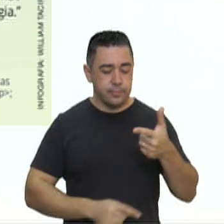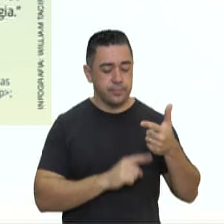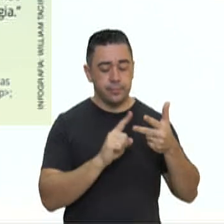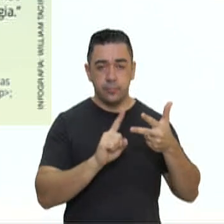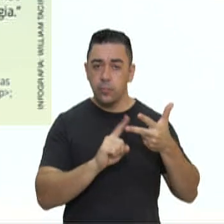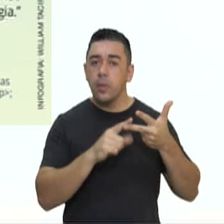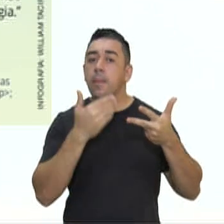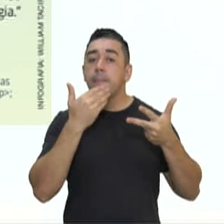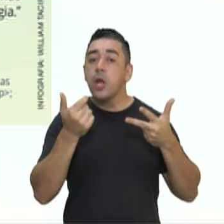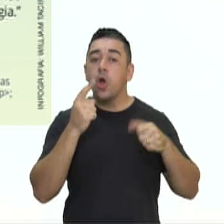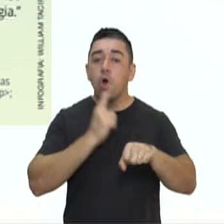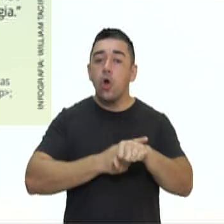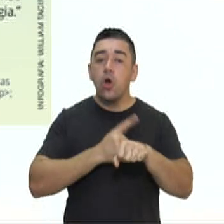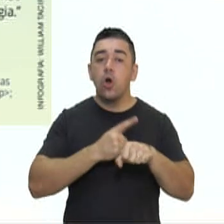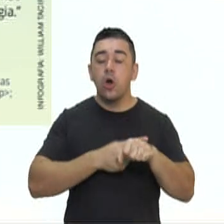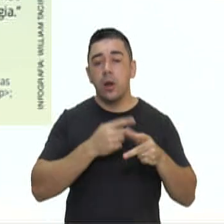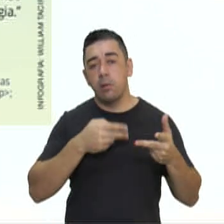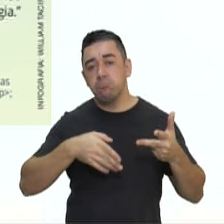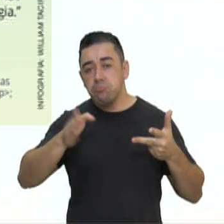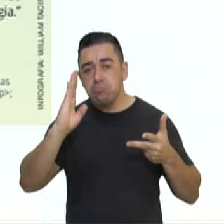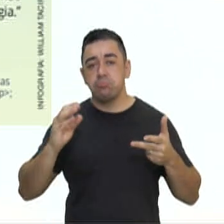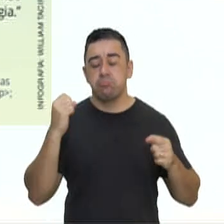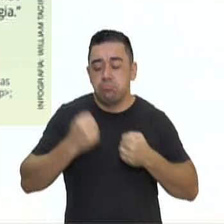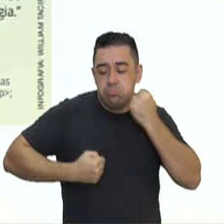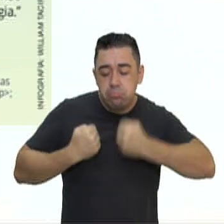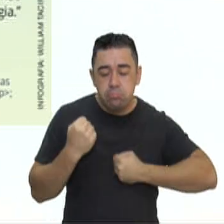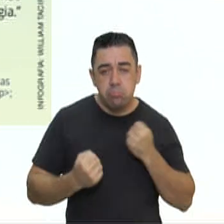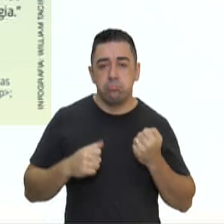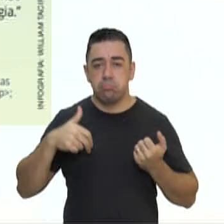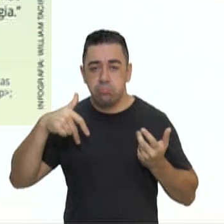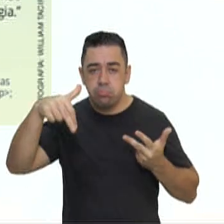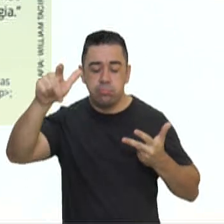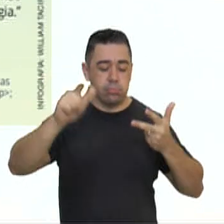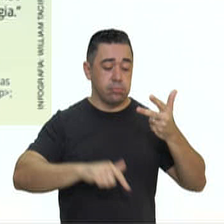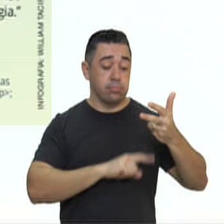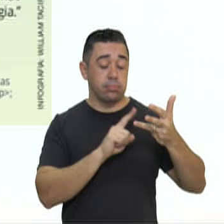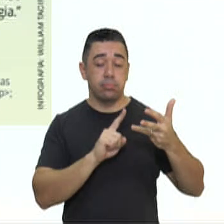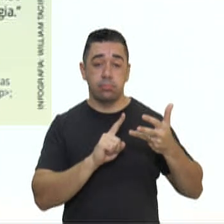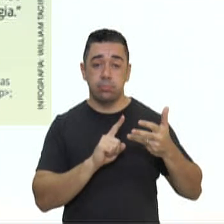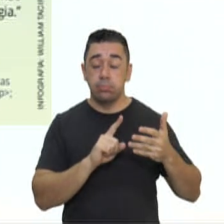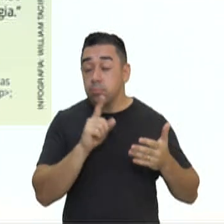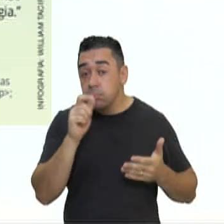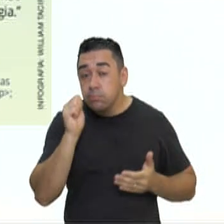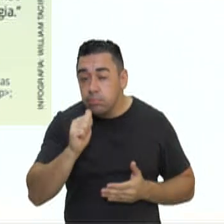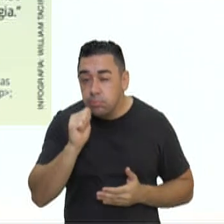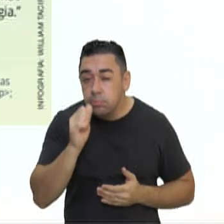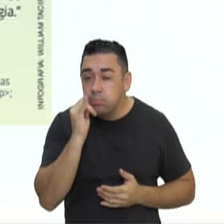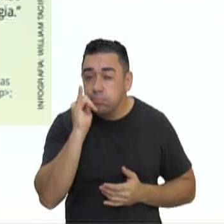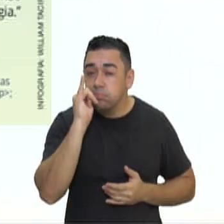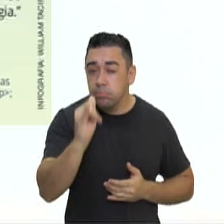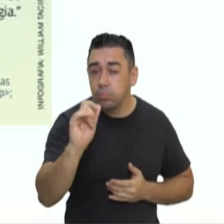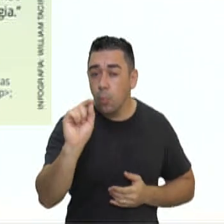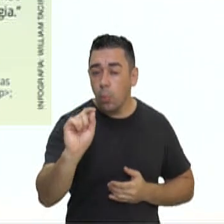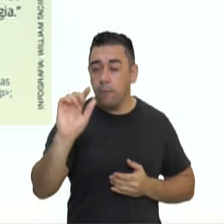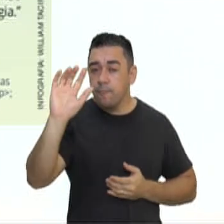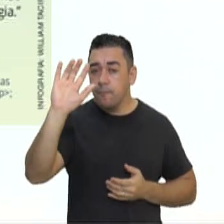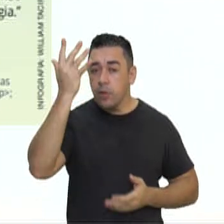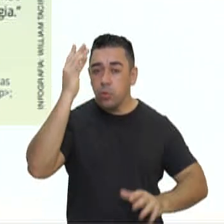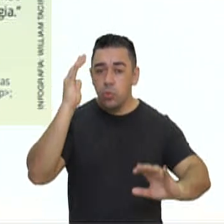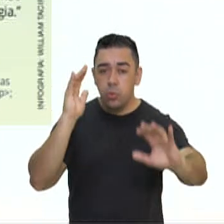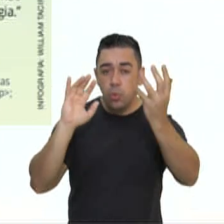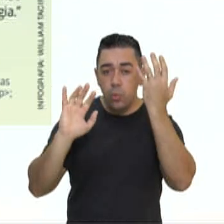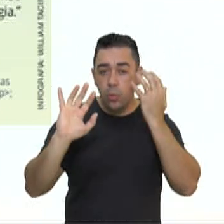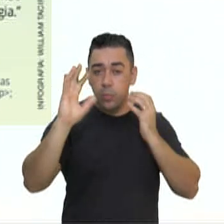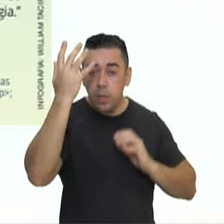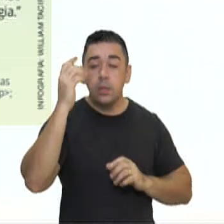para praticar uma atividade física, né? Patrícia ressalta ainda a importância dos fenômenos e das previsões